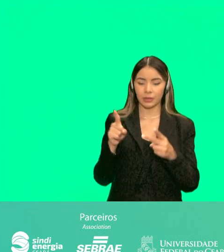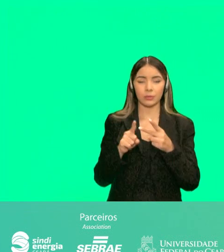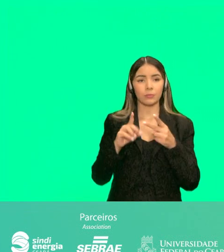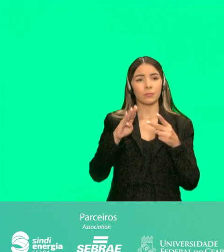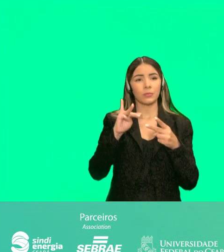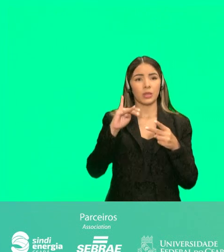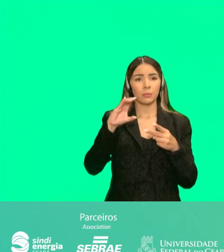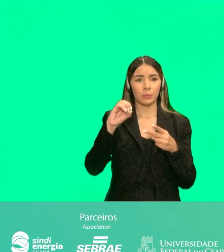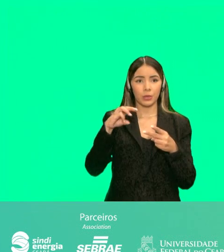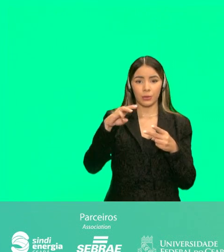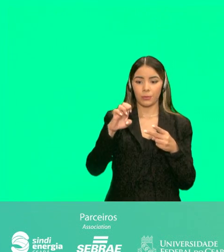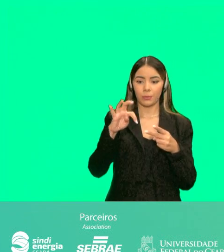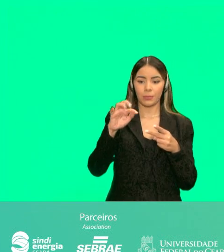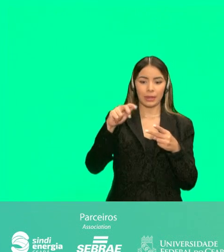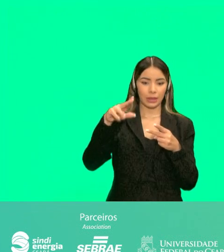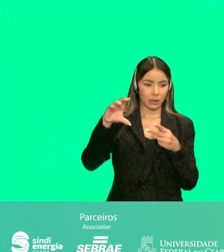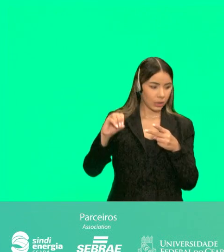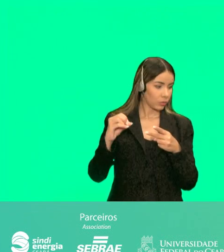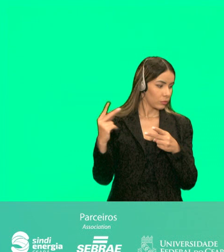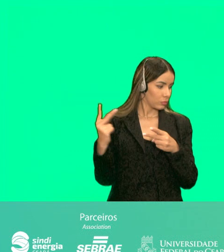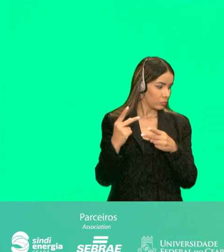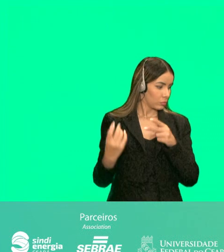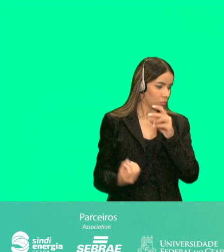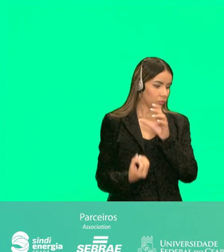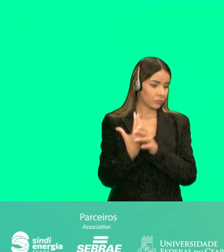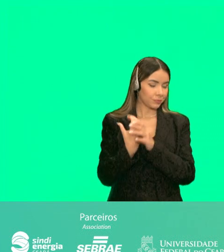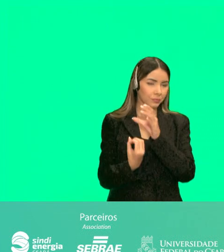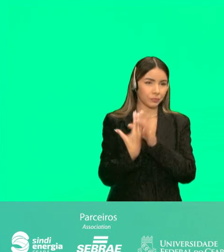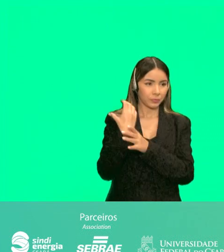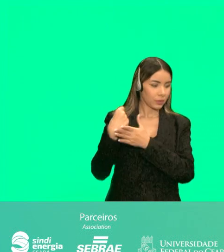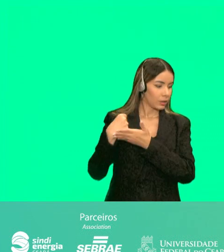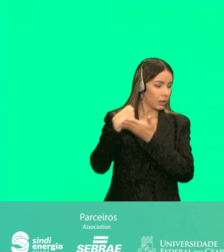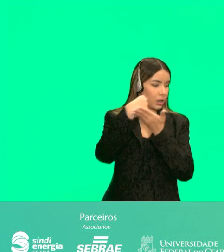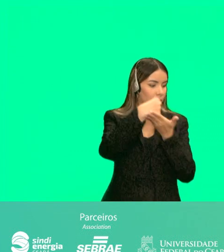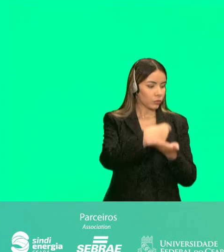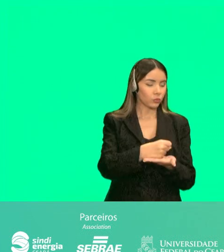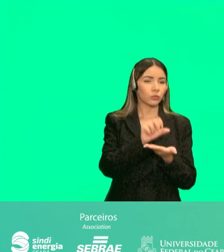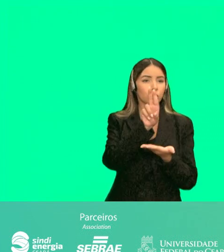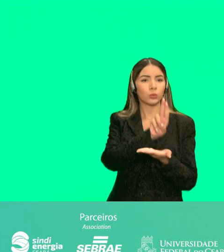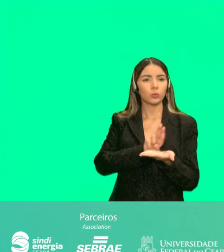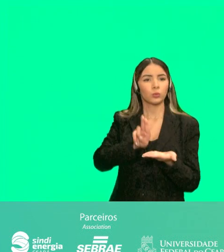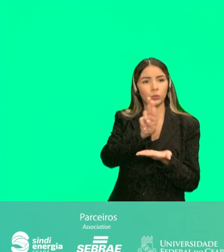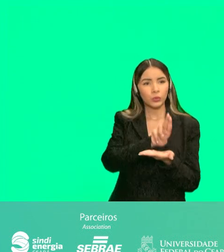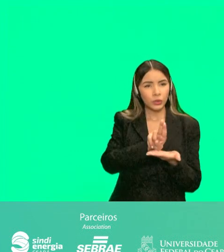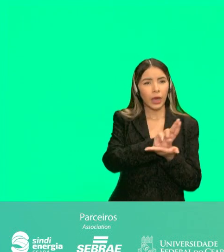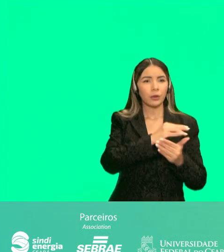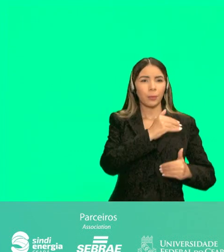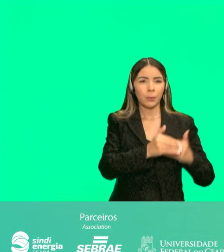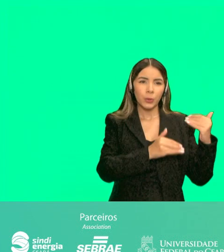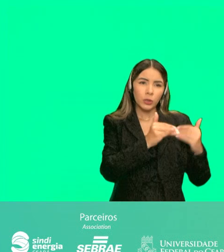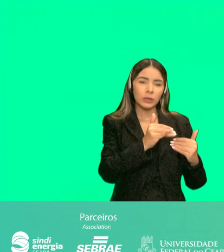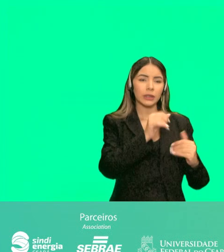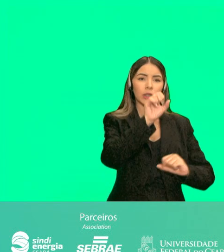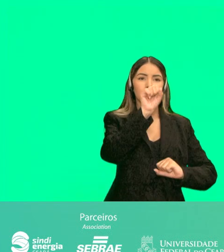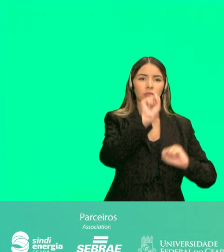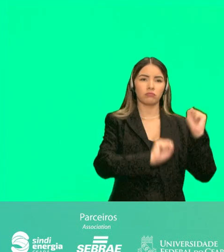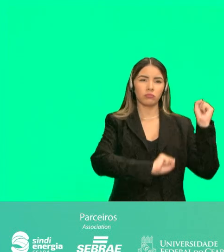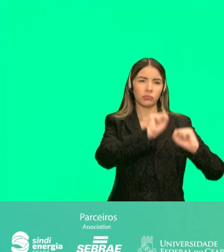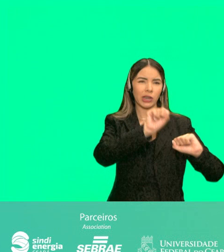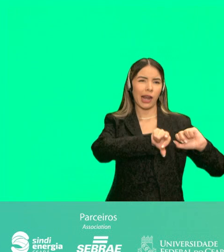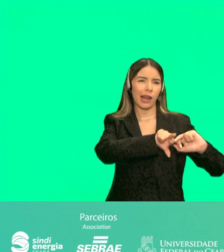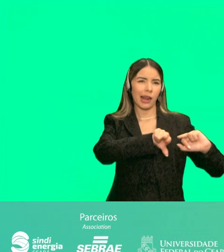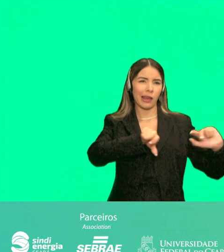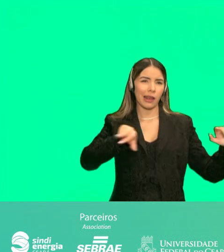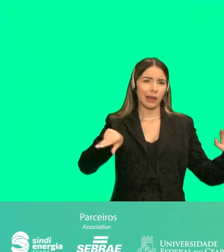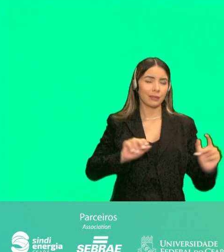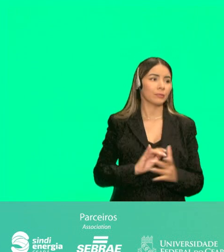esse biometano, ele é produzido, the os compressores da compressors NEA from ajudam a serem utilizados em NEA, processos NEA, industriais that is NEA, diversos.